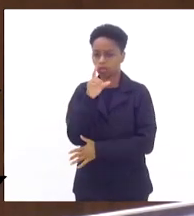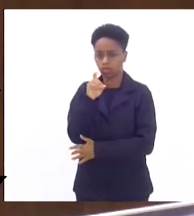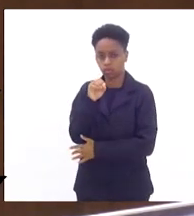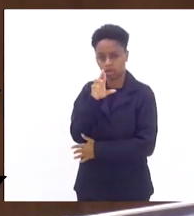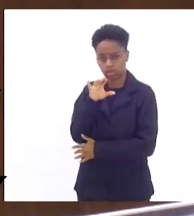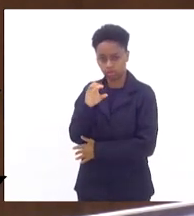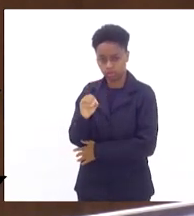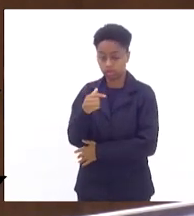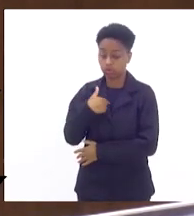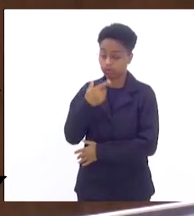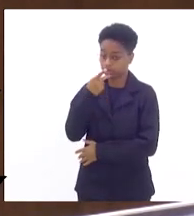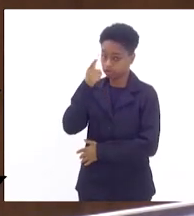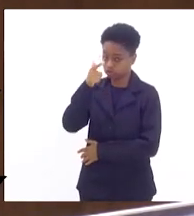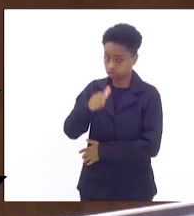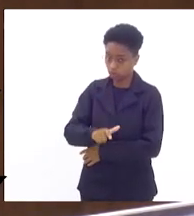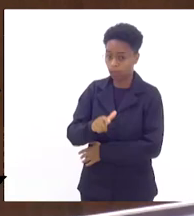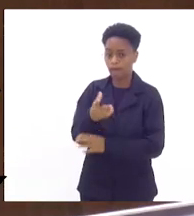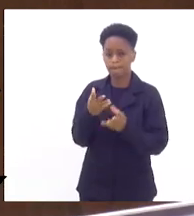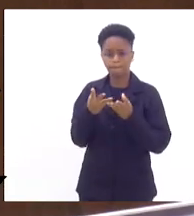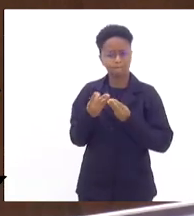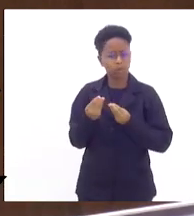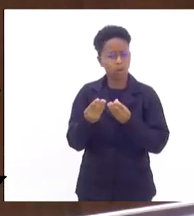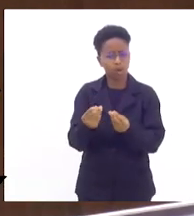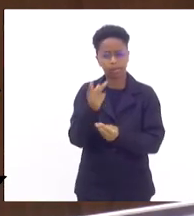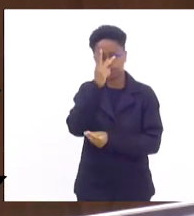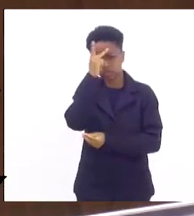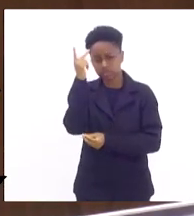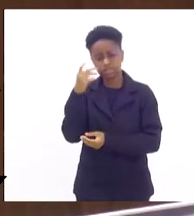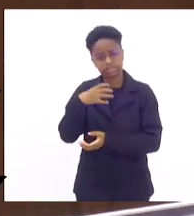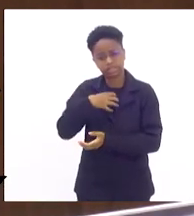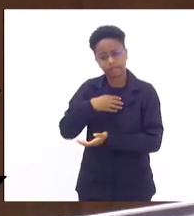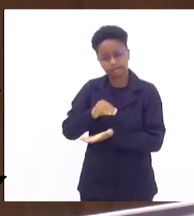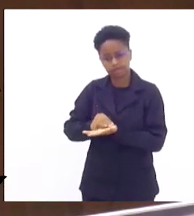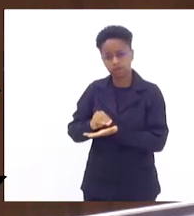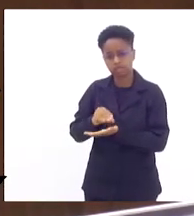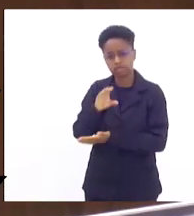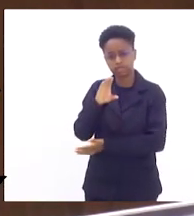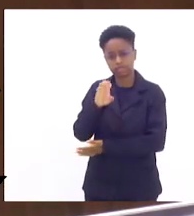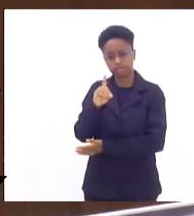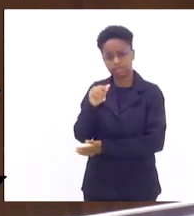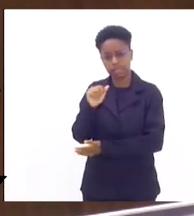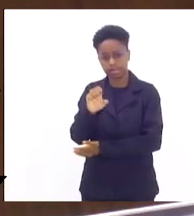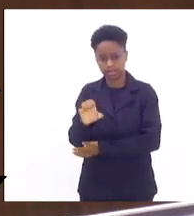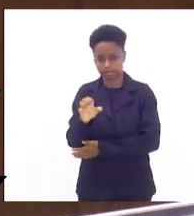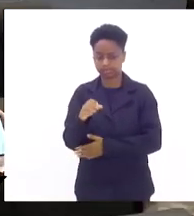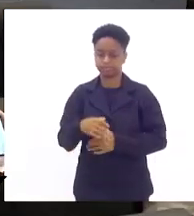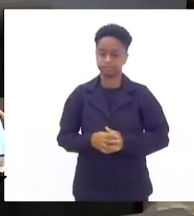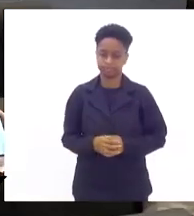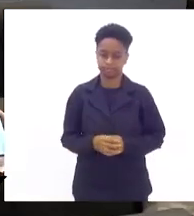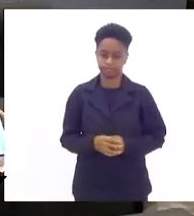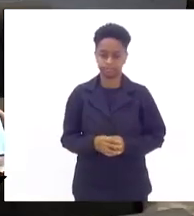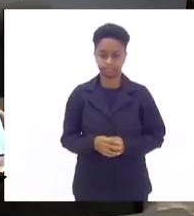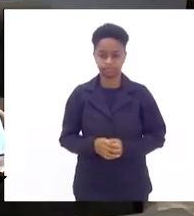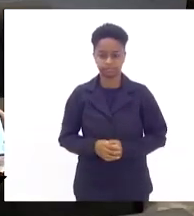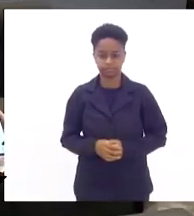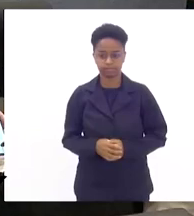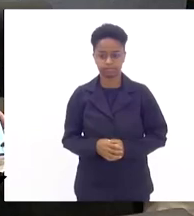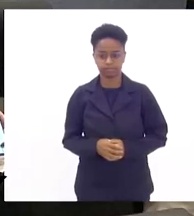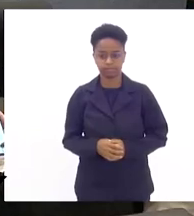falando, muitas pessoas estão com saudades da SEDAI. É uma pena. Obrigado.